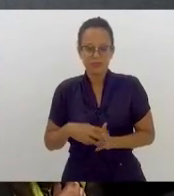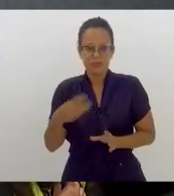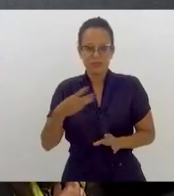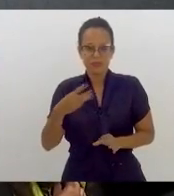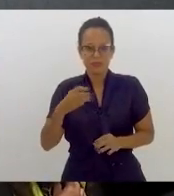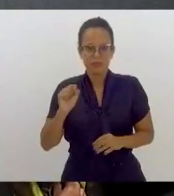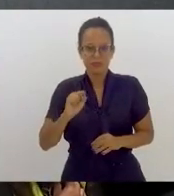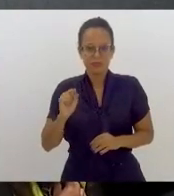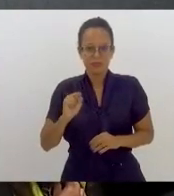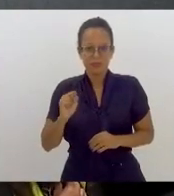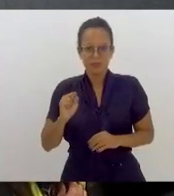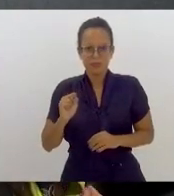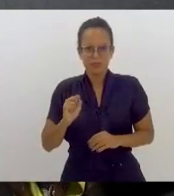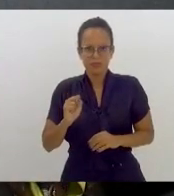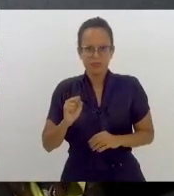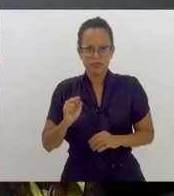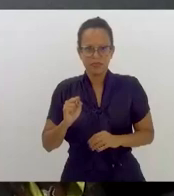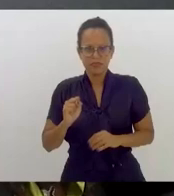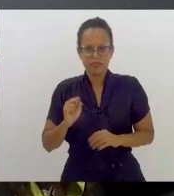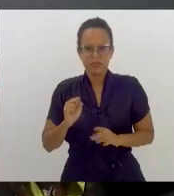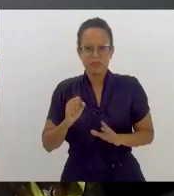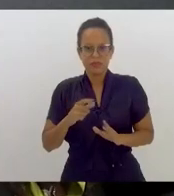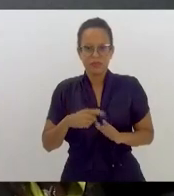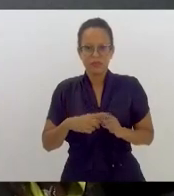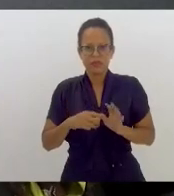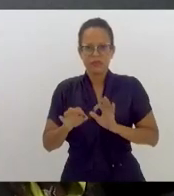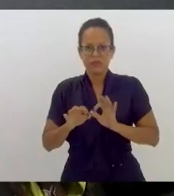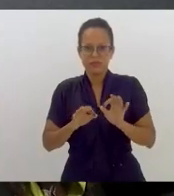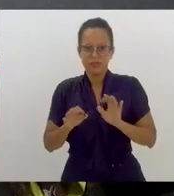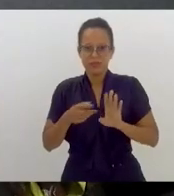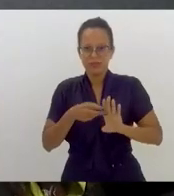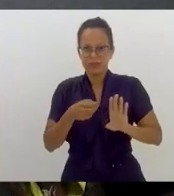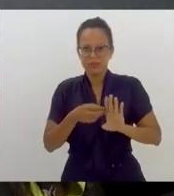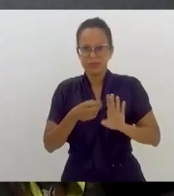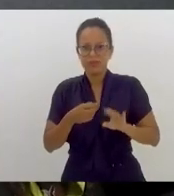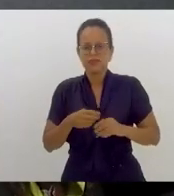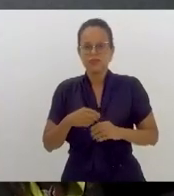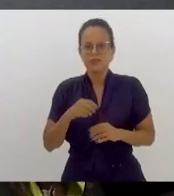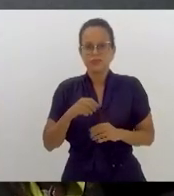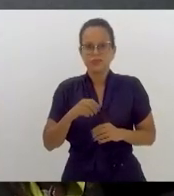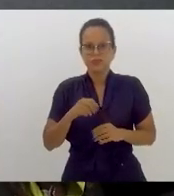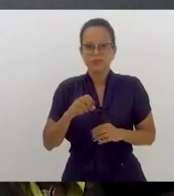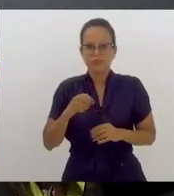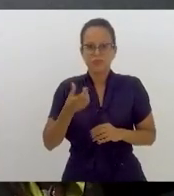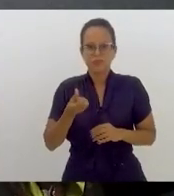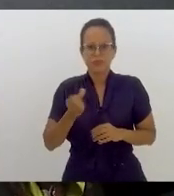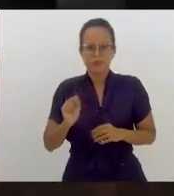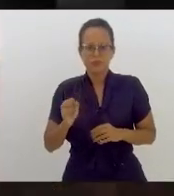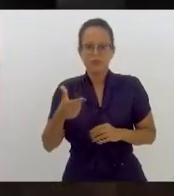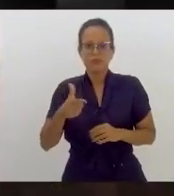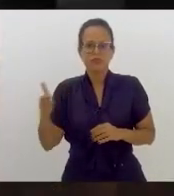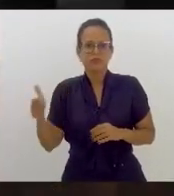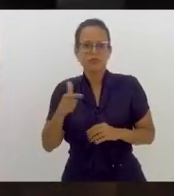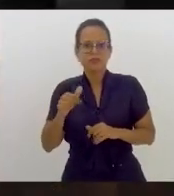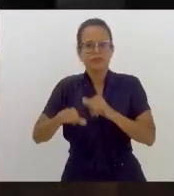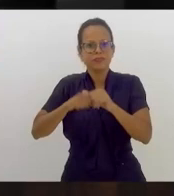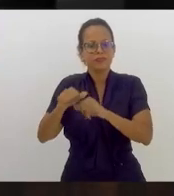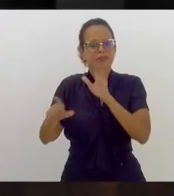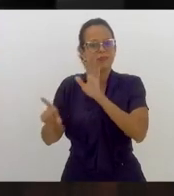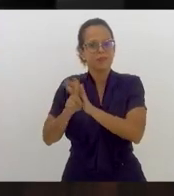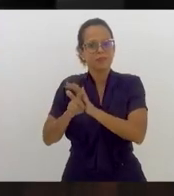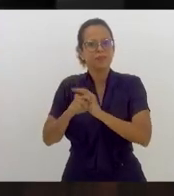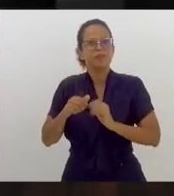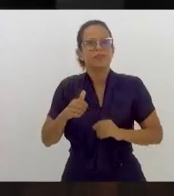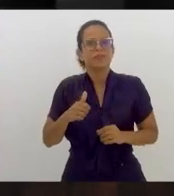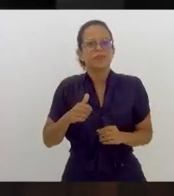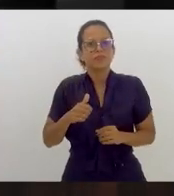38º, veto total aposto ao projeto de lei complementar 6822, de autoria do deputado Luiz Paulo, que altera a lei complementar 132, de